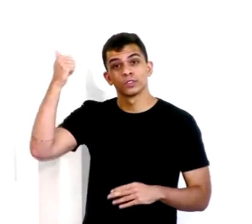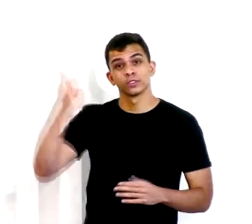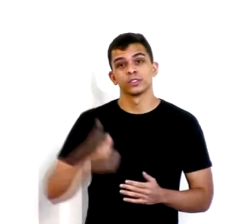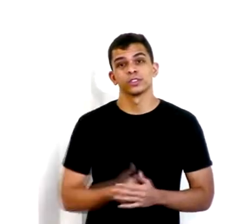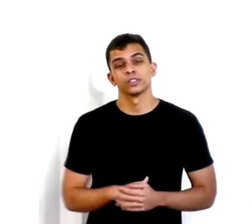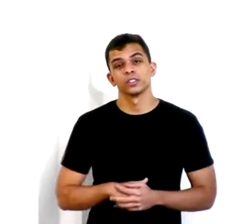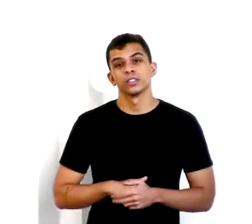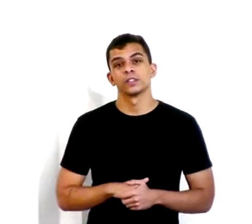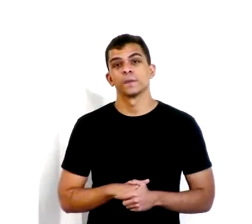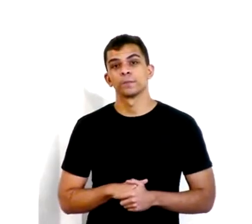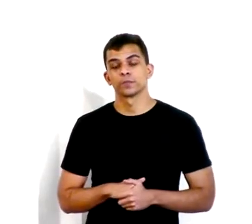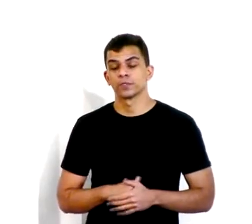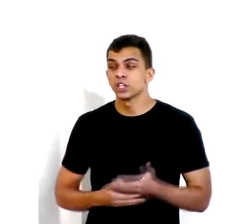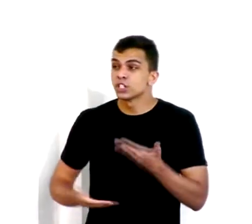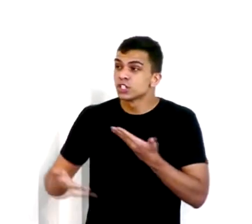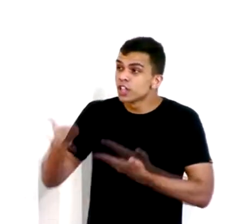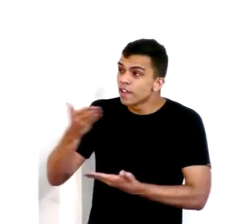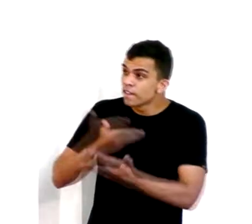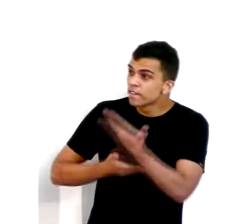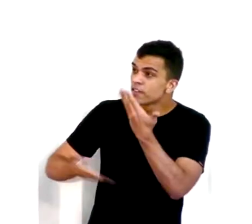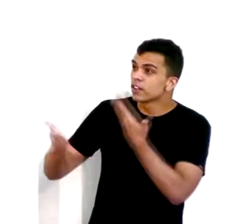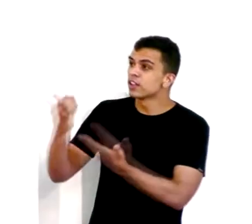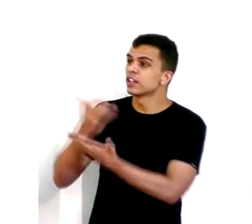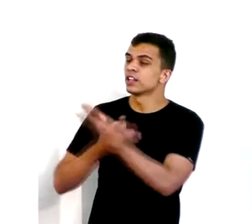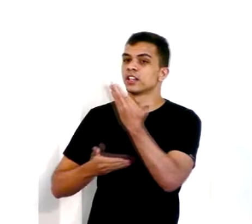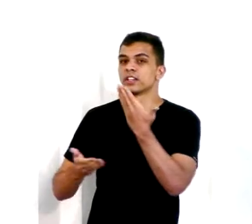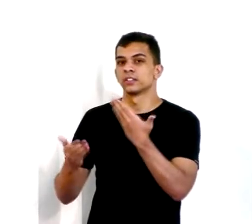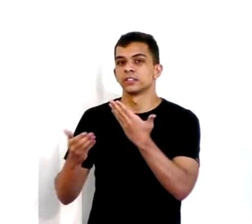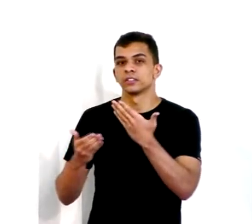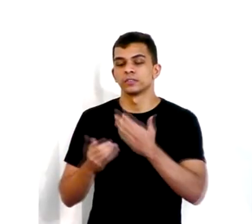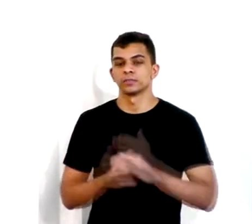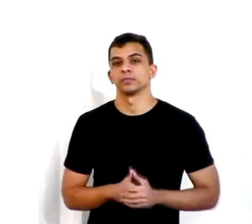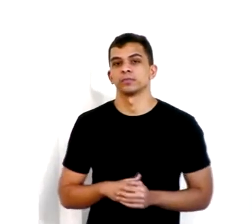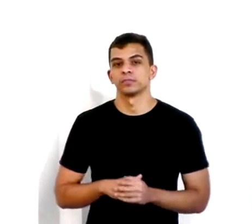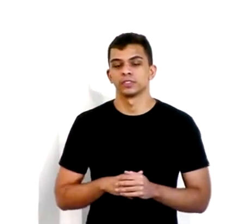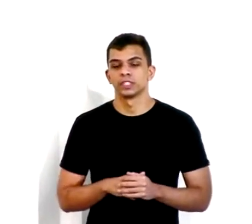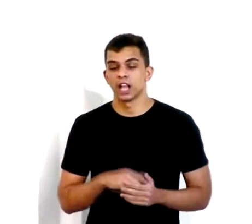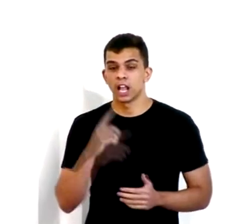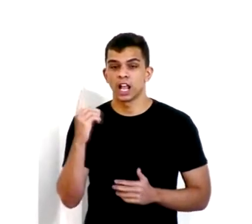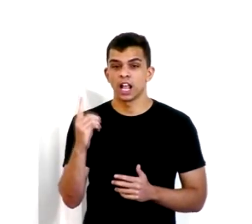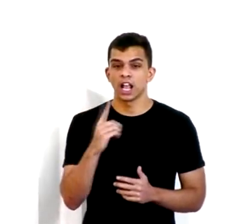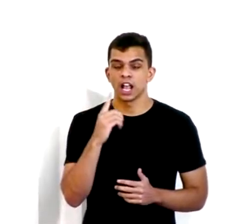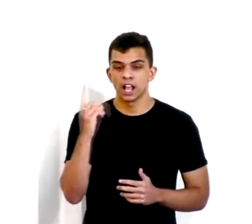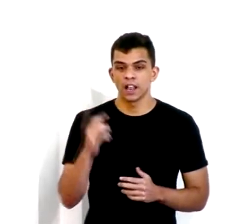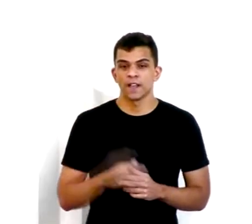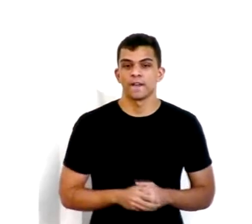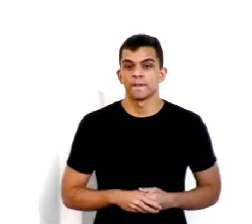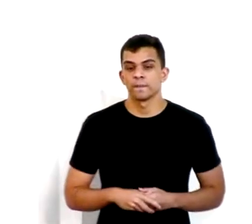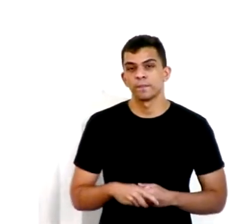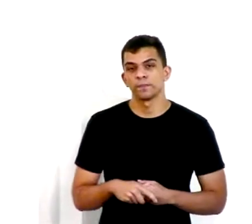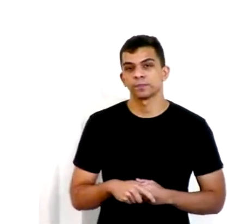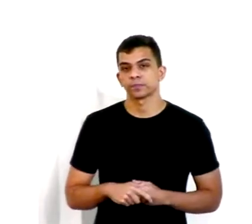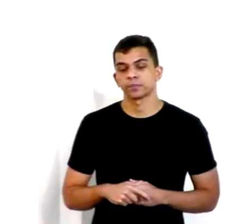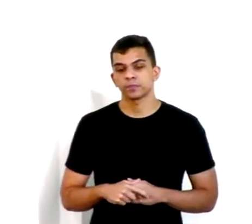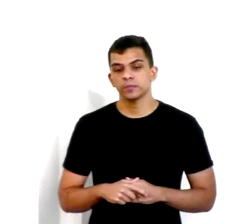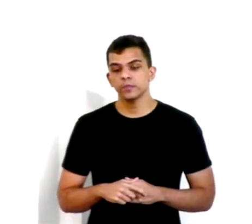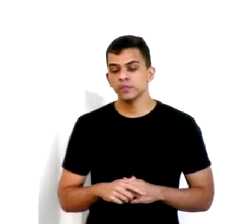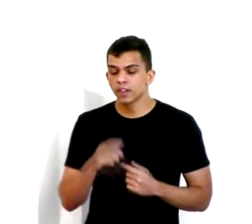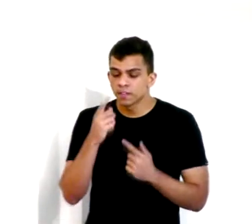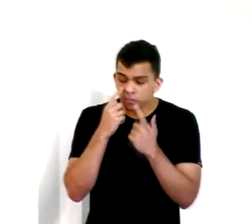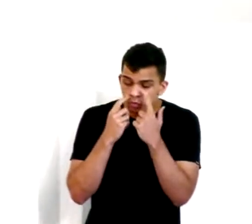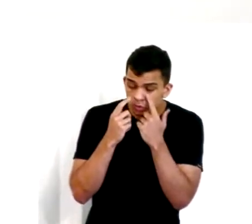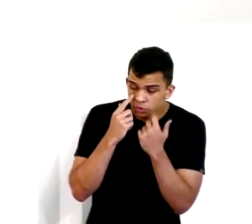servindo a Deus. Perceba que ele está lamentando, ele está chorando pela